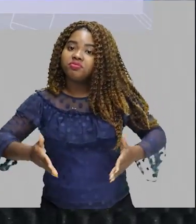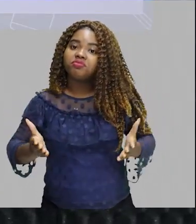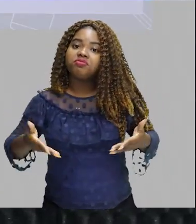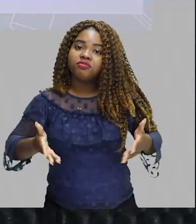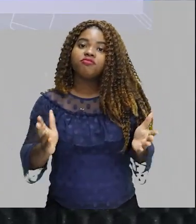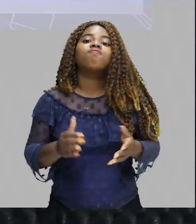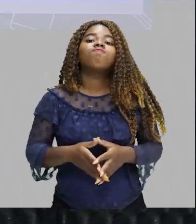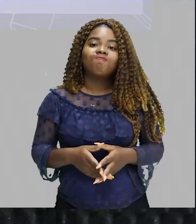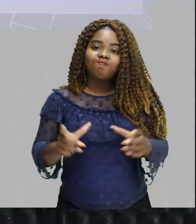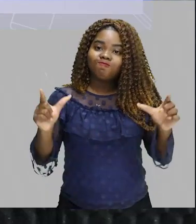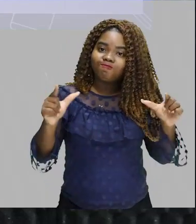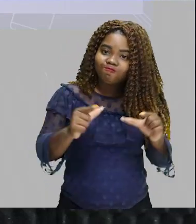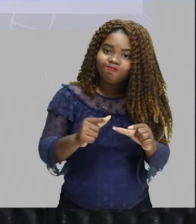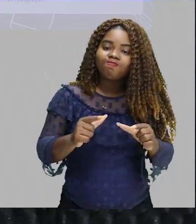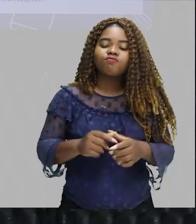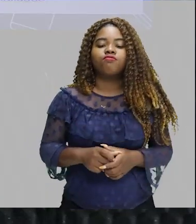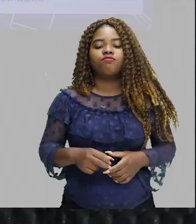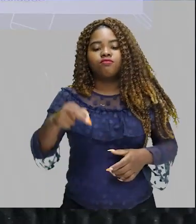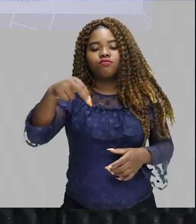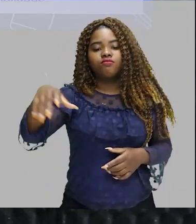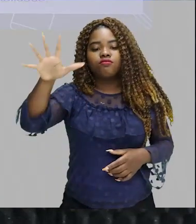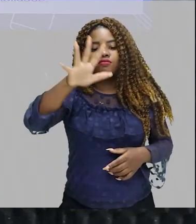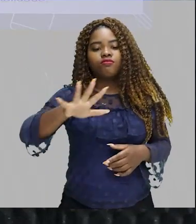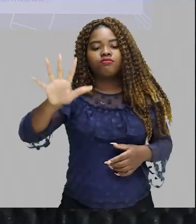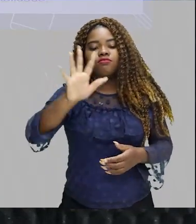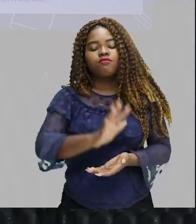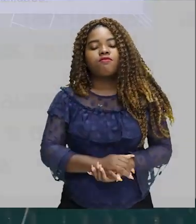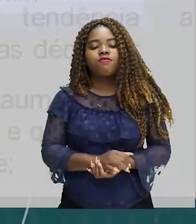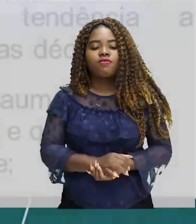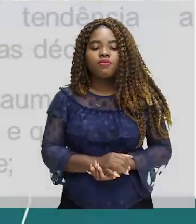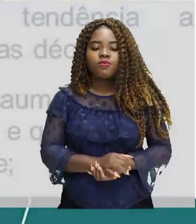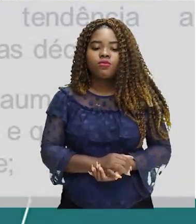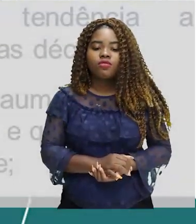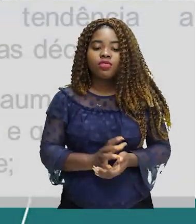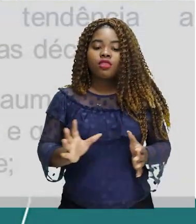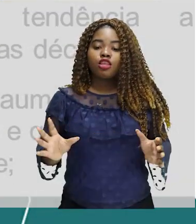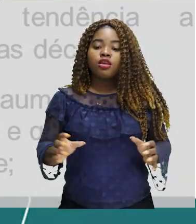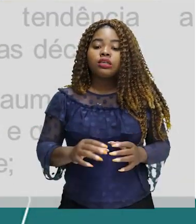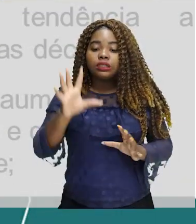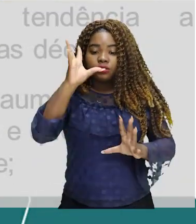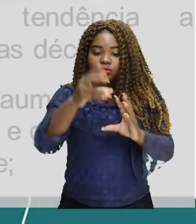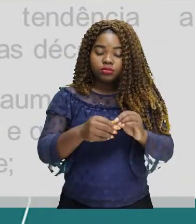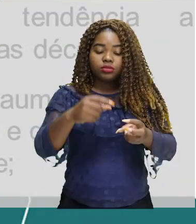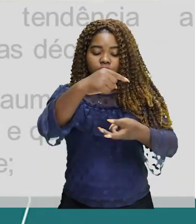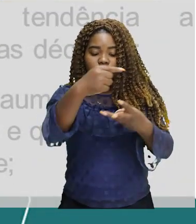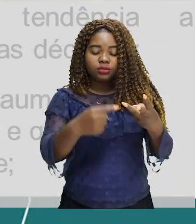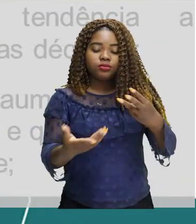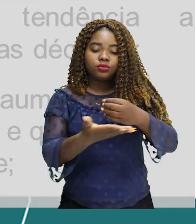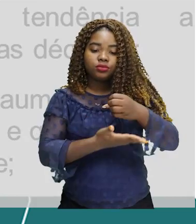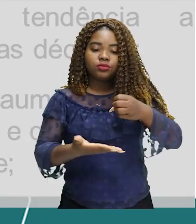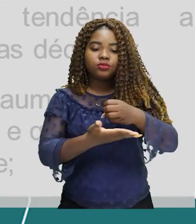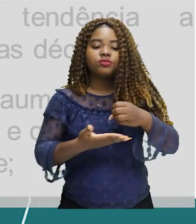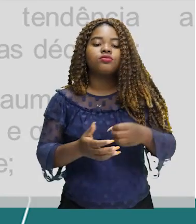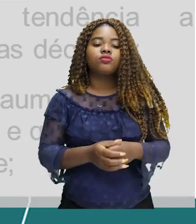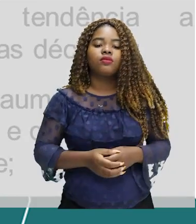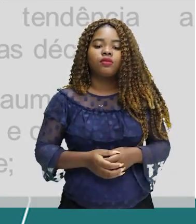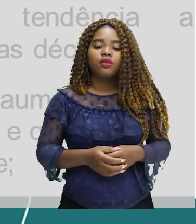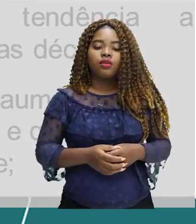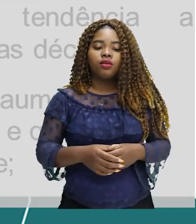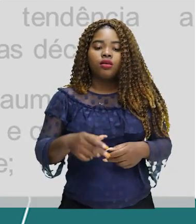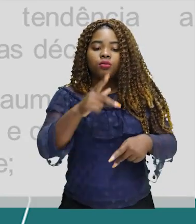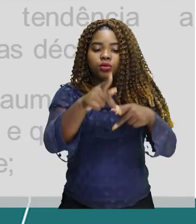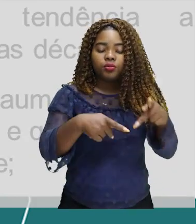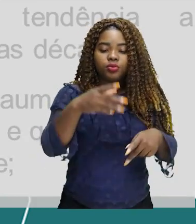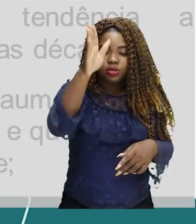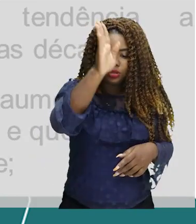uma tendência também nacional. Beleza? Então, para a gente sintetizar tudo isso, as 3 informações básicas. A população brasileira vem passando